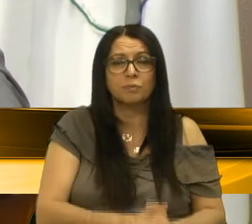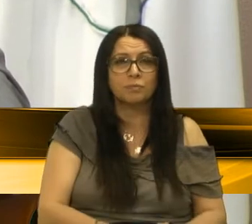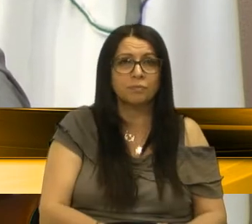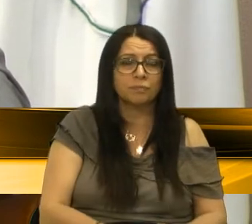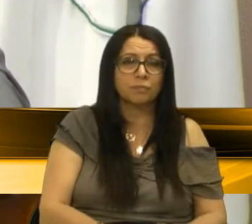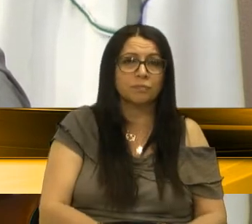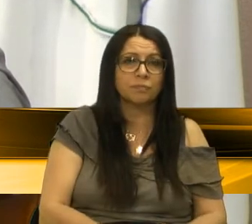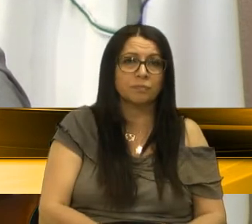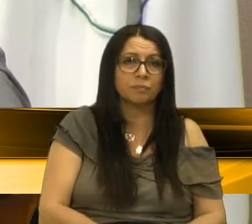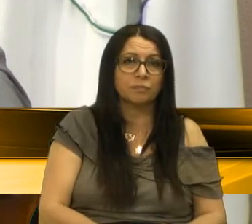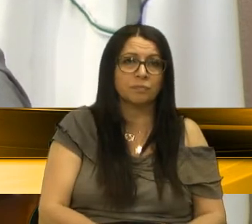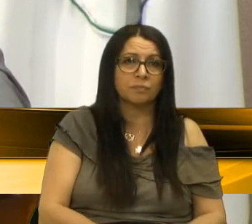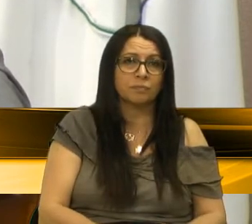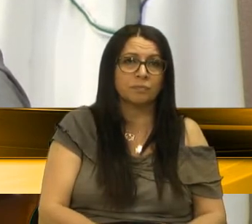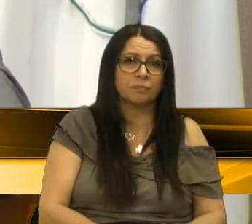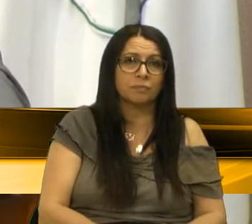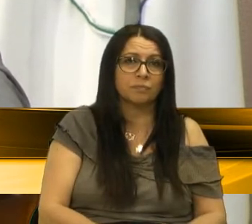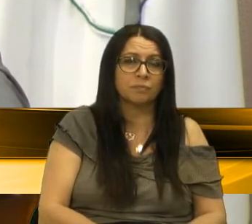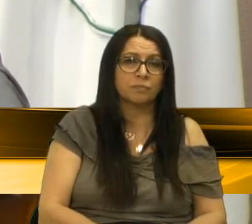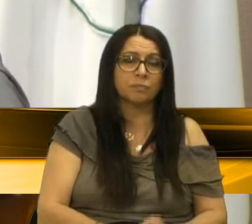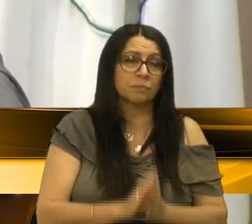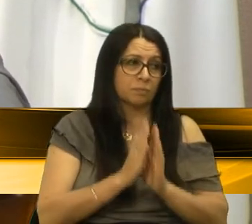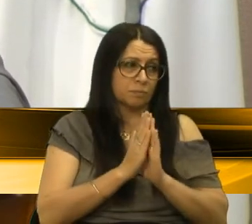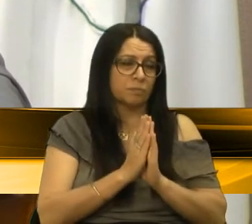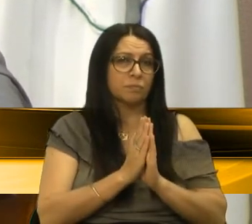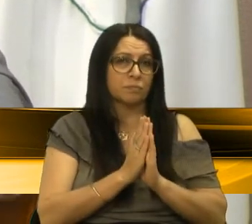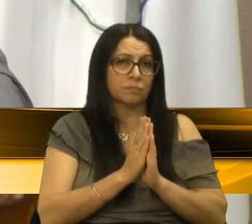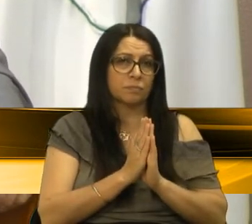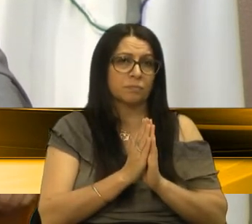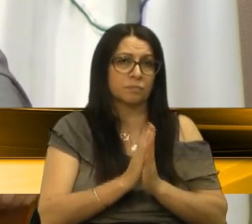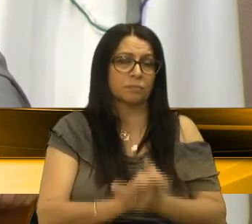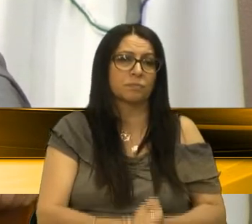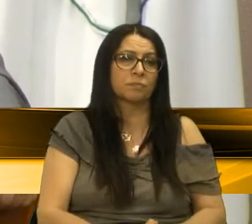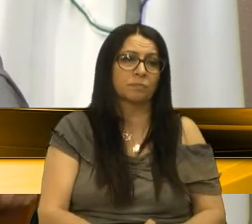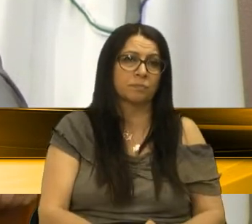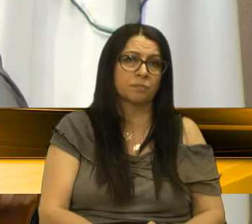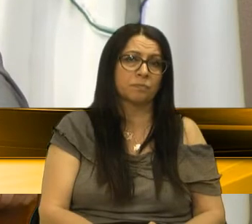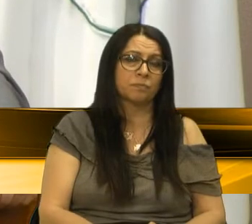pessoal. Por favor.